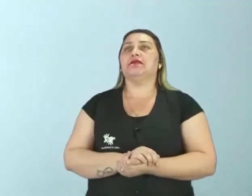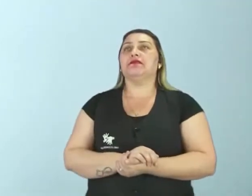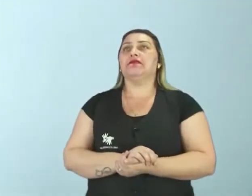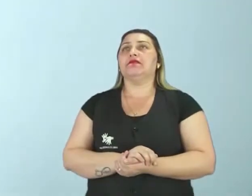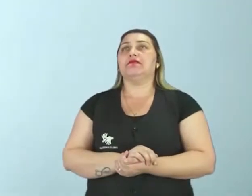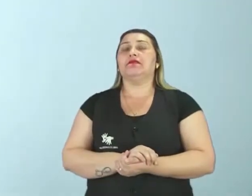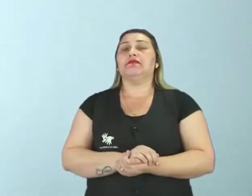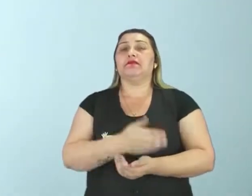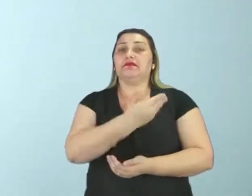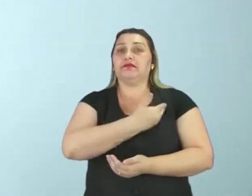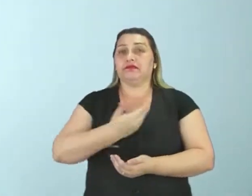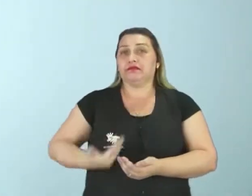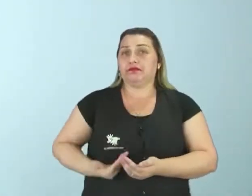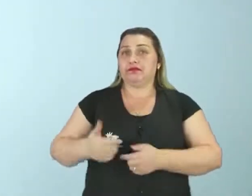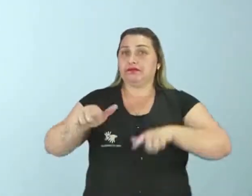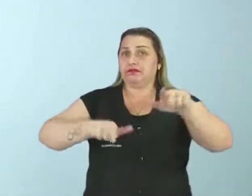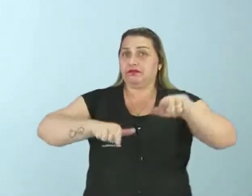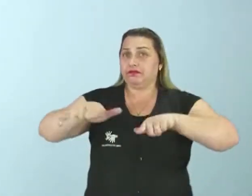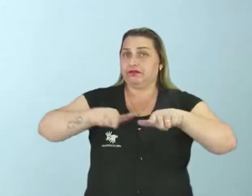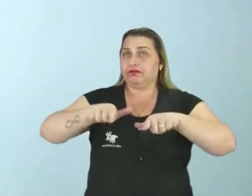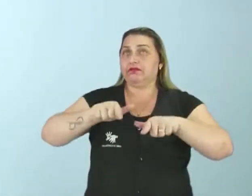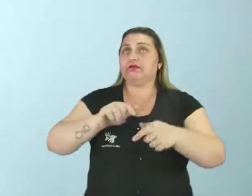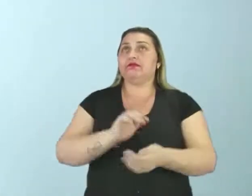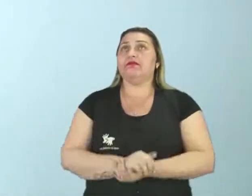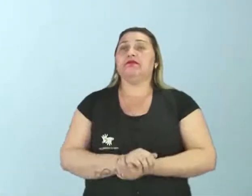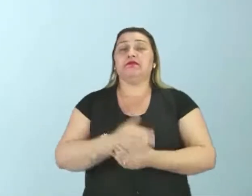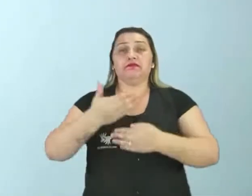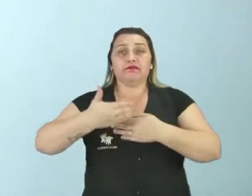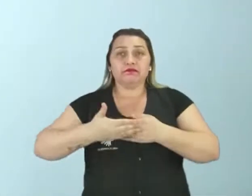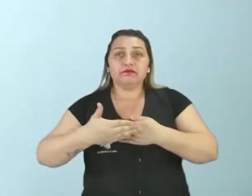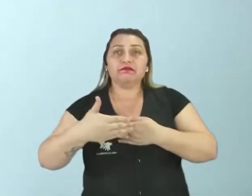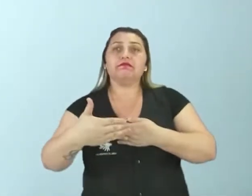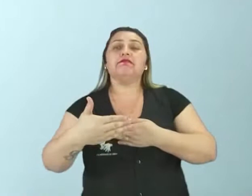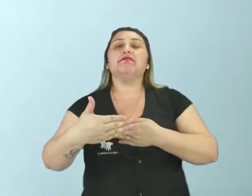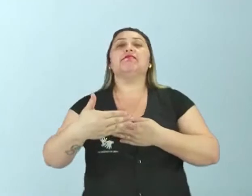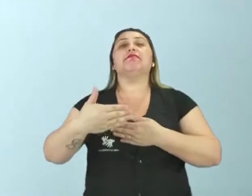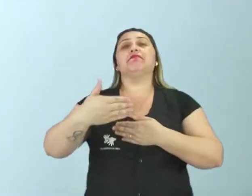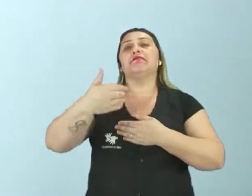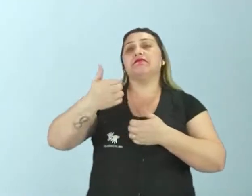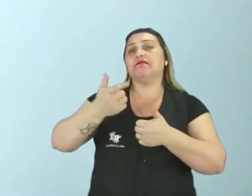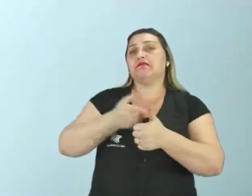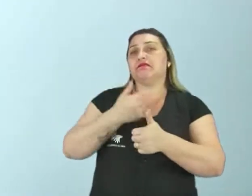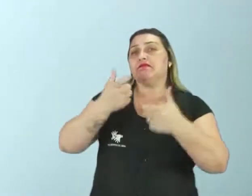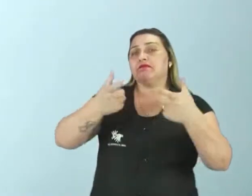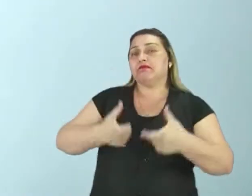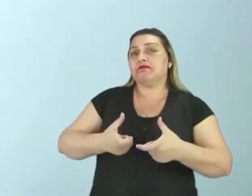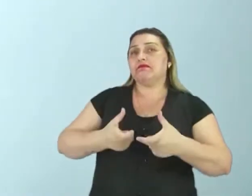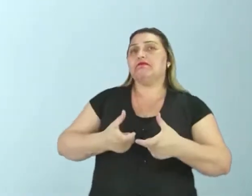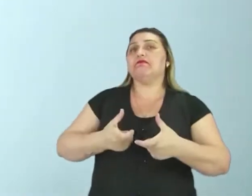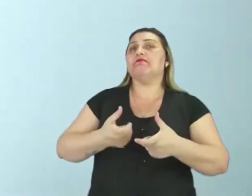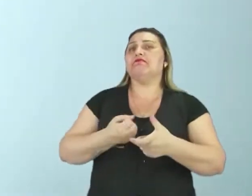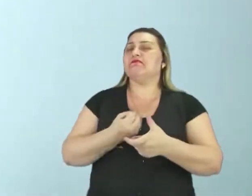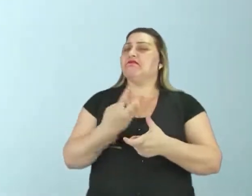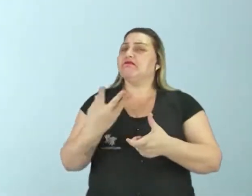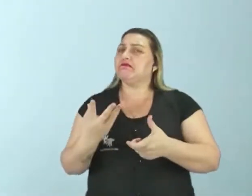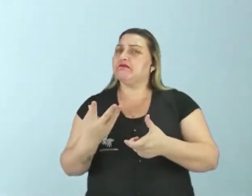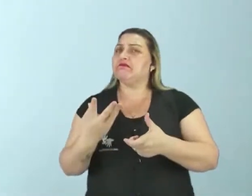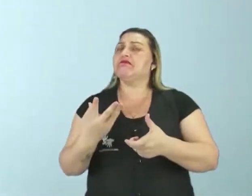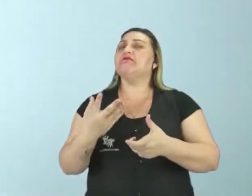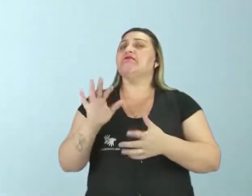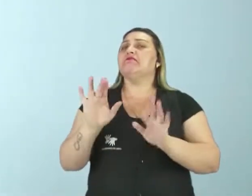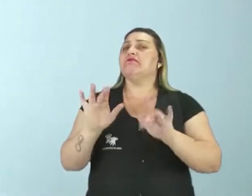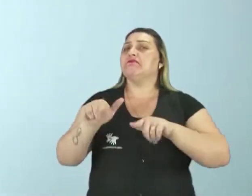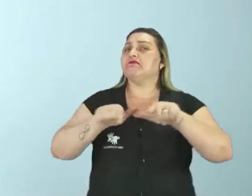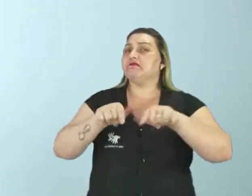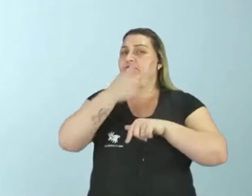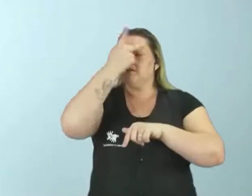serviços públicos. Então, de início, o setor primário era onde tinha uma grande quantidade de mão de obra, e com o passar